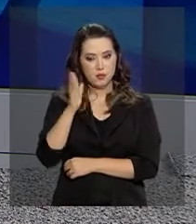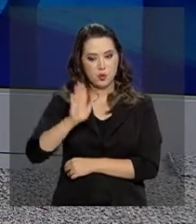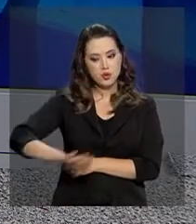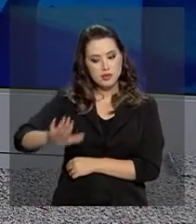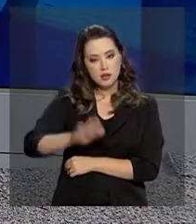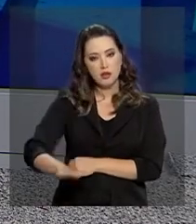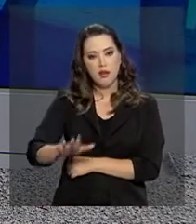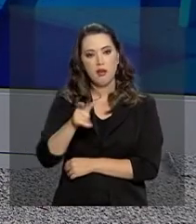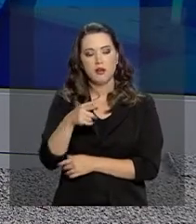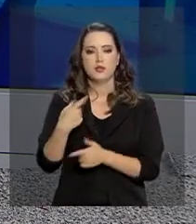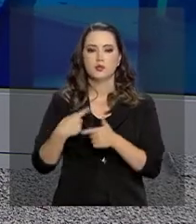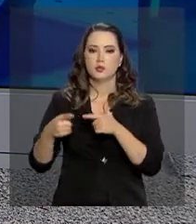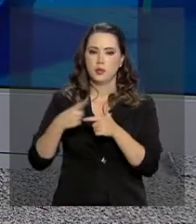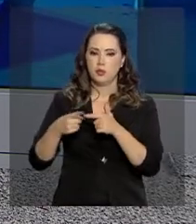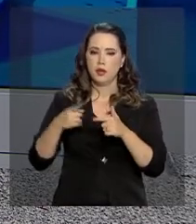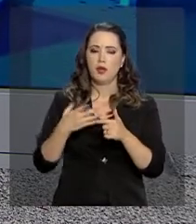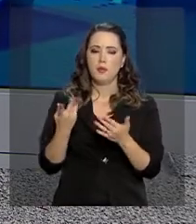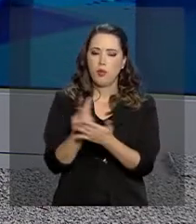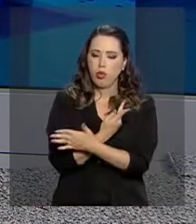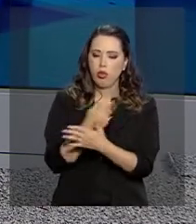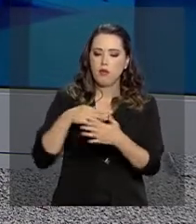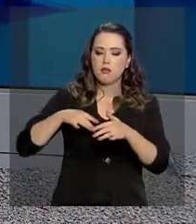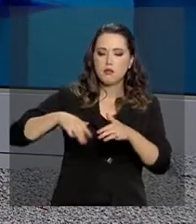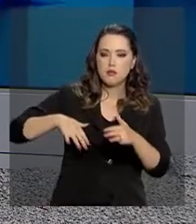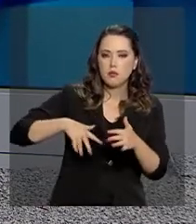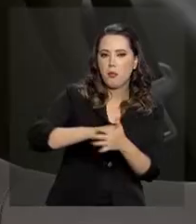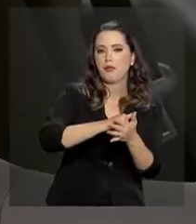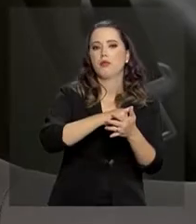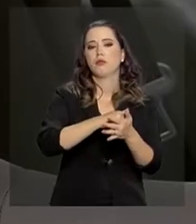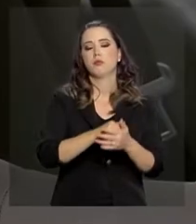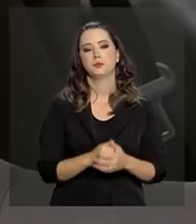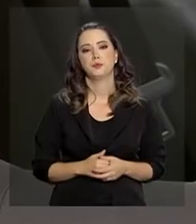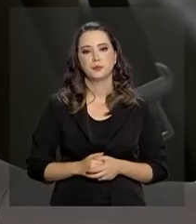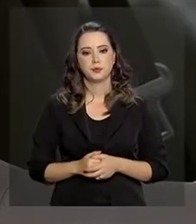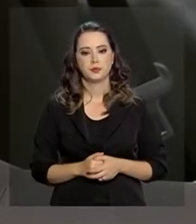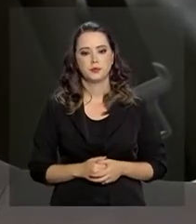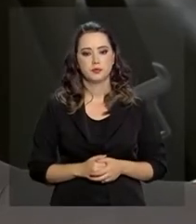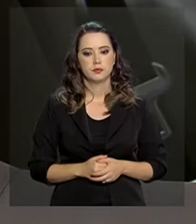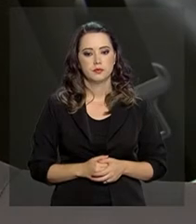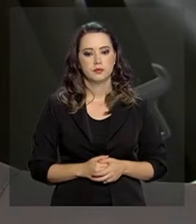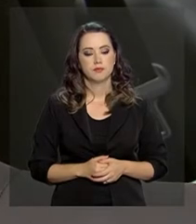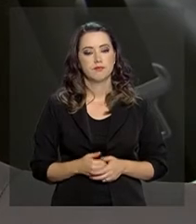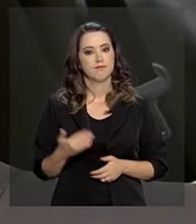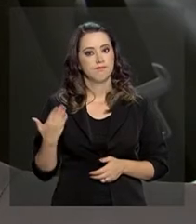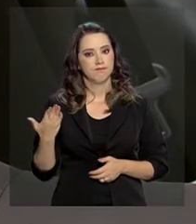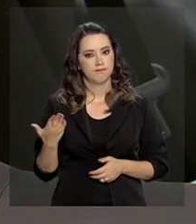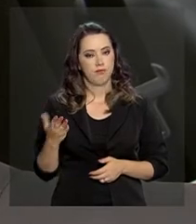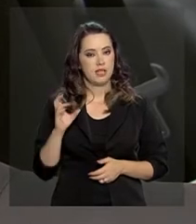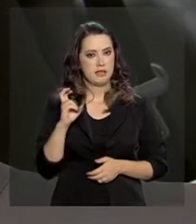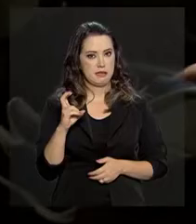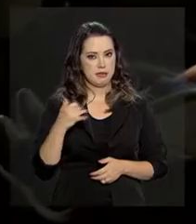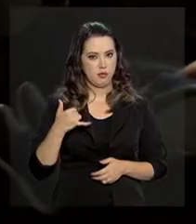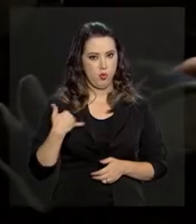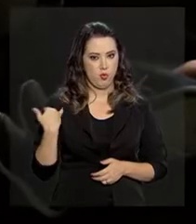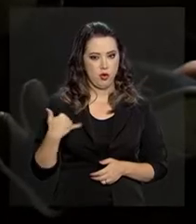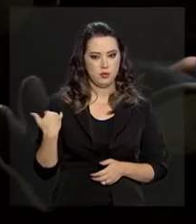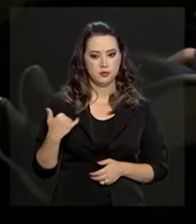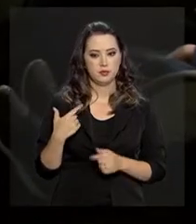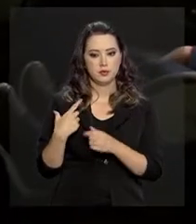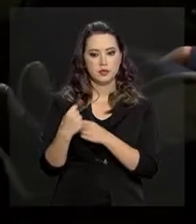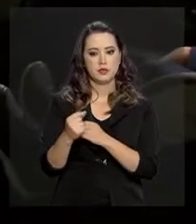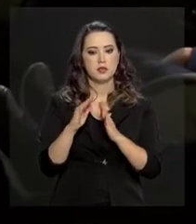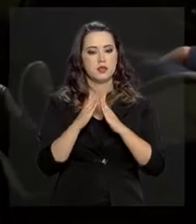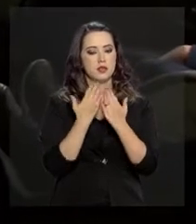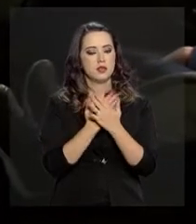crianças vítimas de acidentes nas estradas benício tem cinco anos na saída da